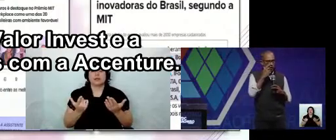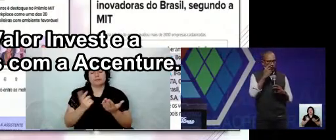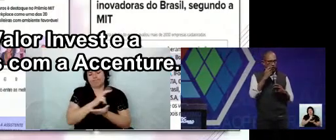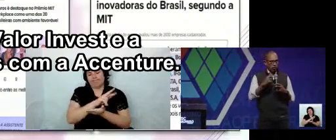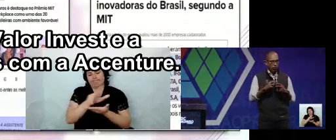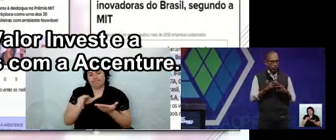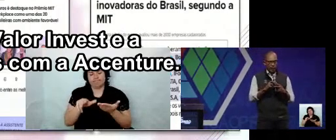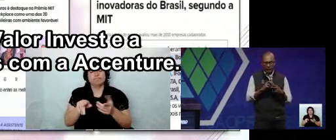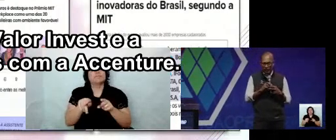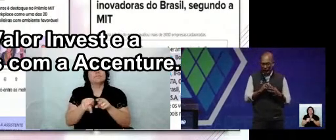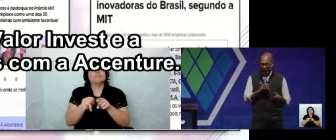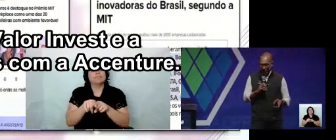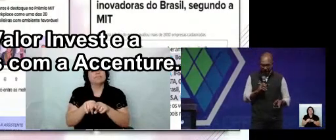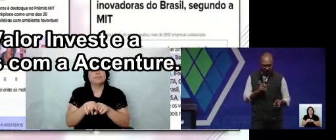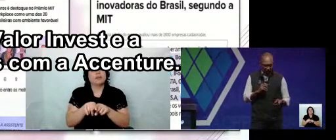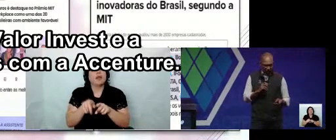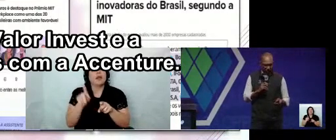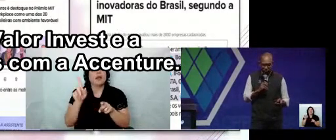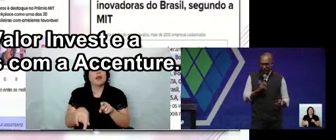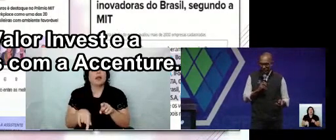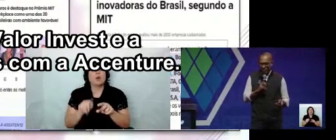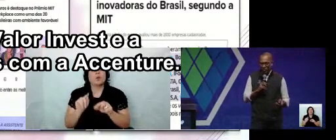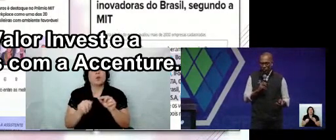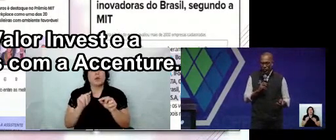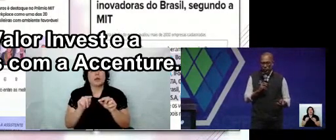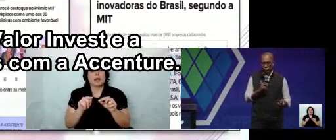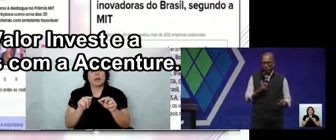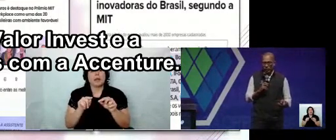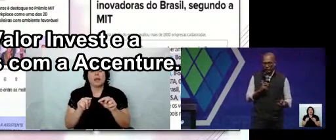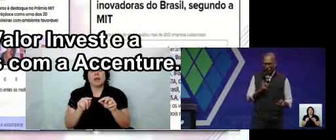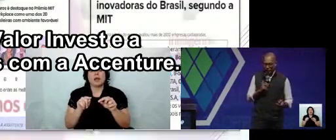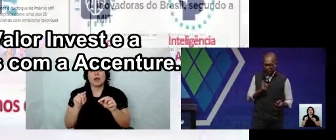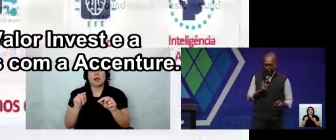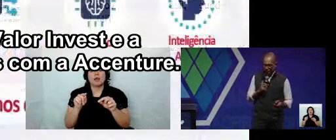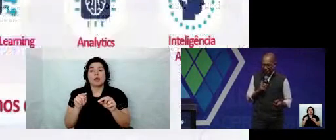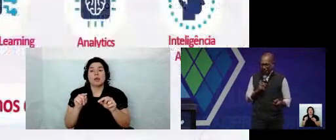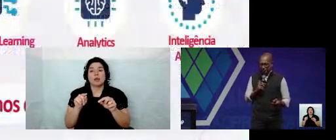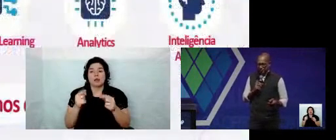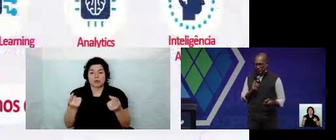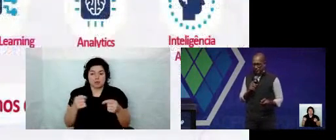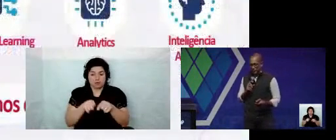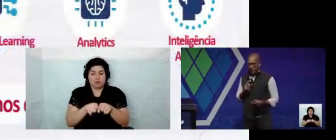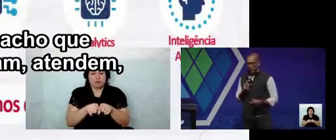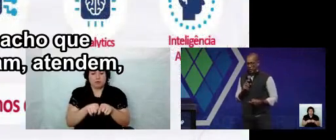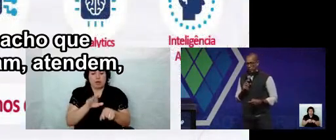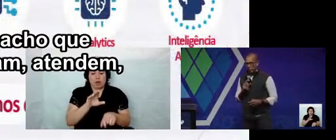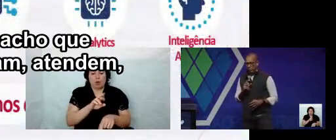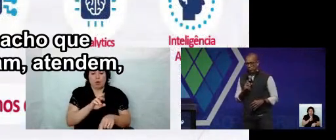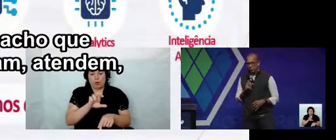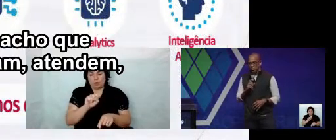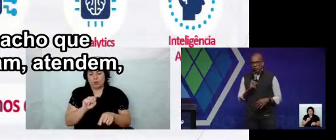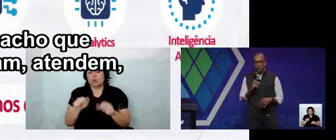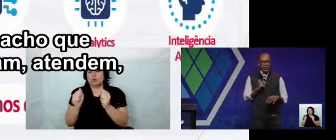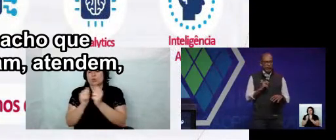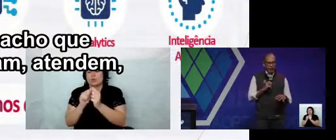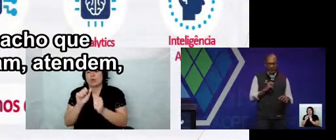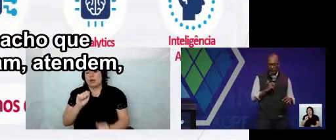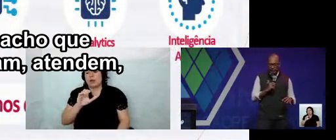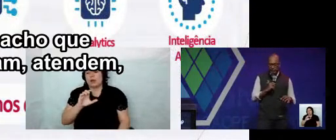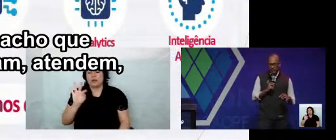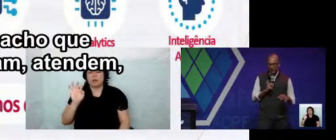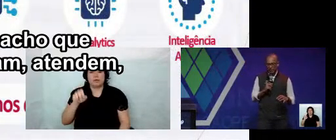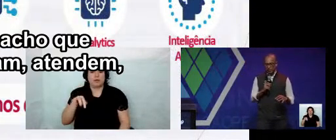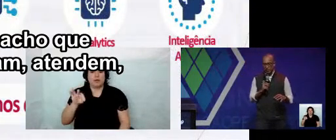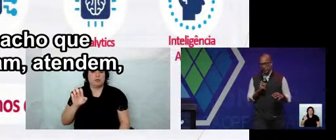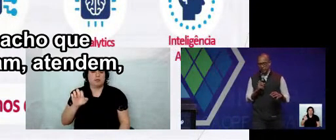Chorus, uma associação da Chorus com a Accenture. Bom,